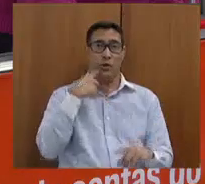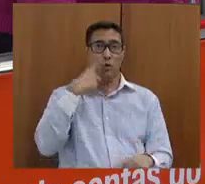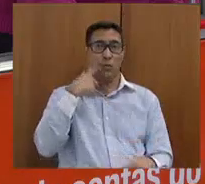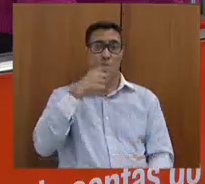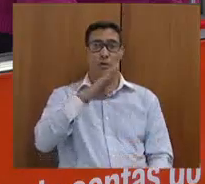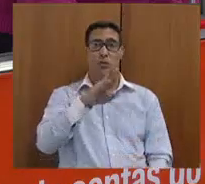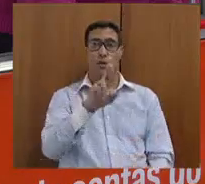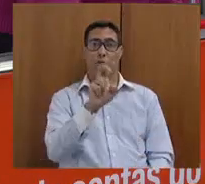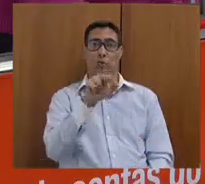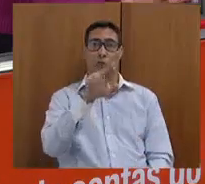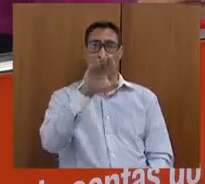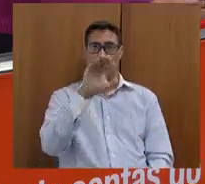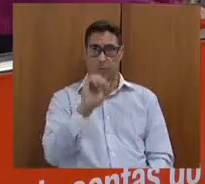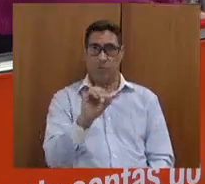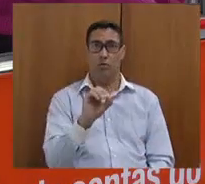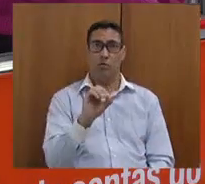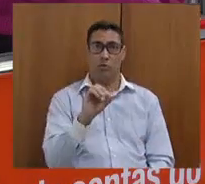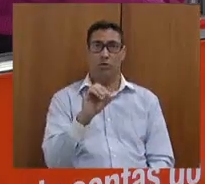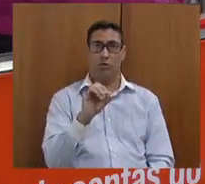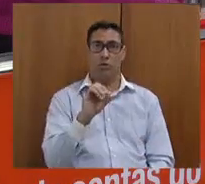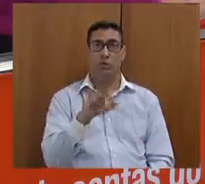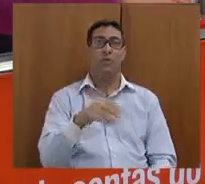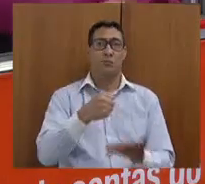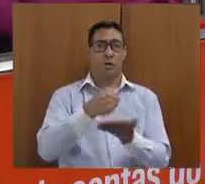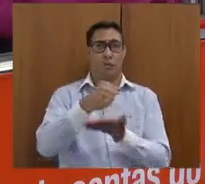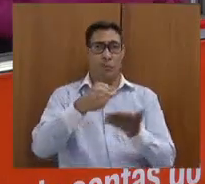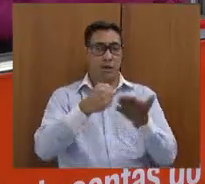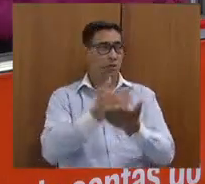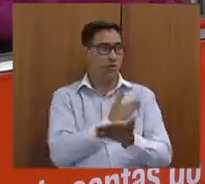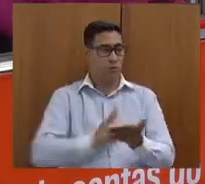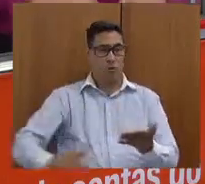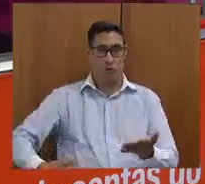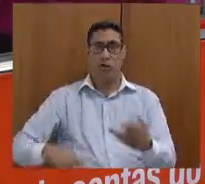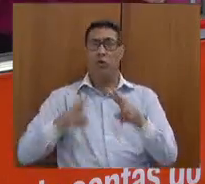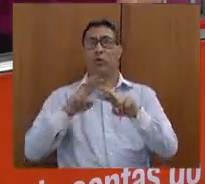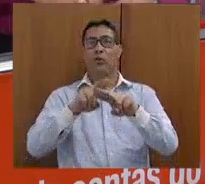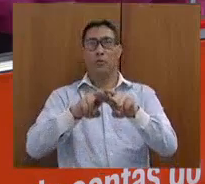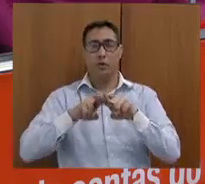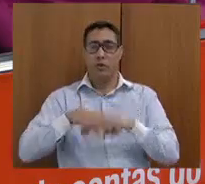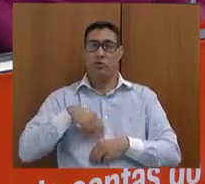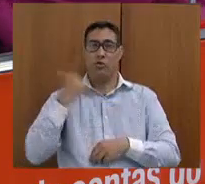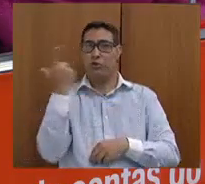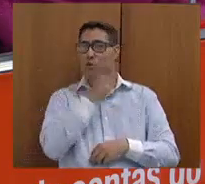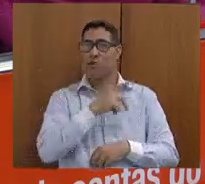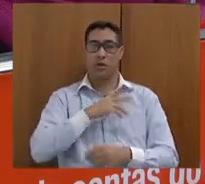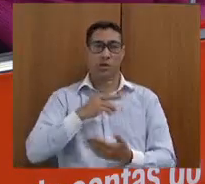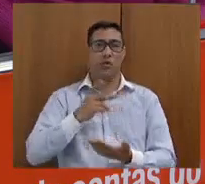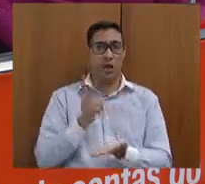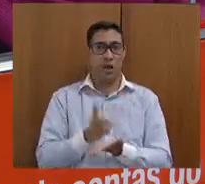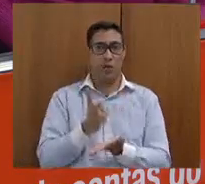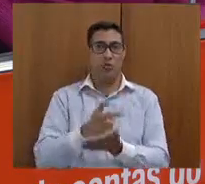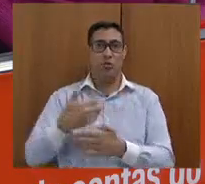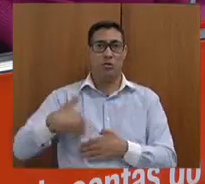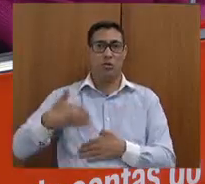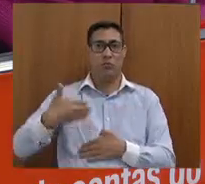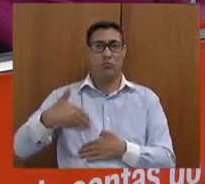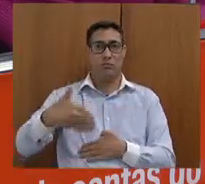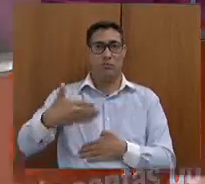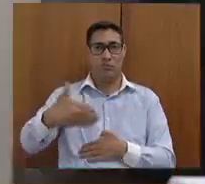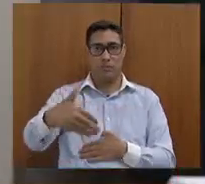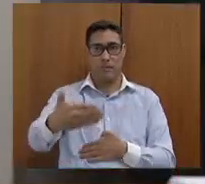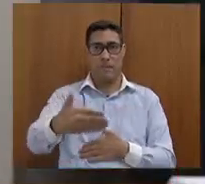de vistas de Deputado da base do governo e por isso a gente não conseguiu que ele tramitasse aí com mais